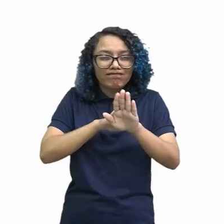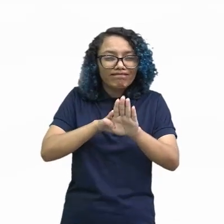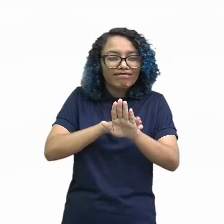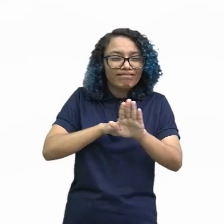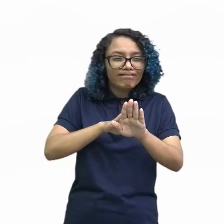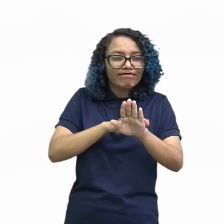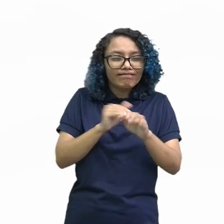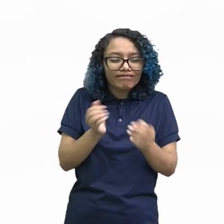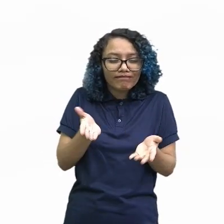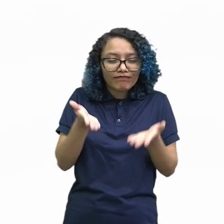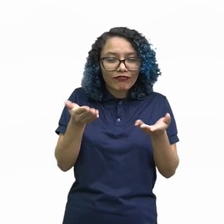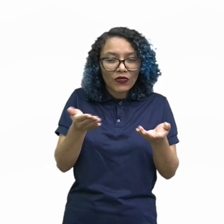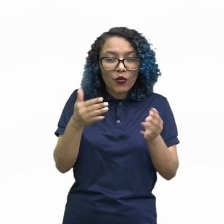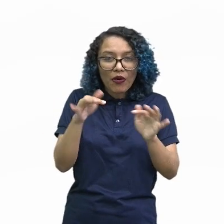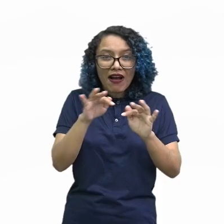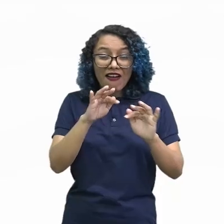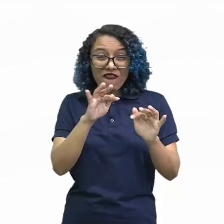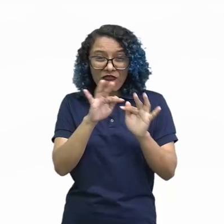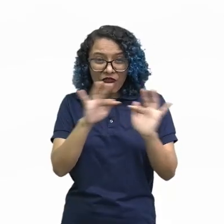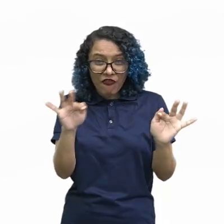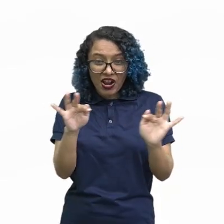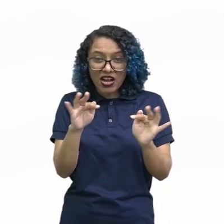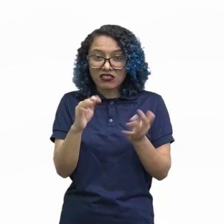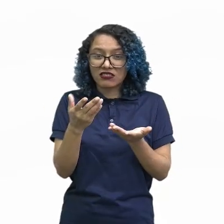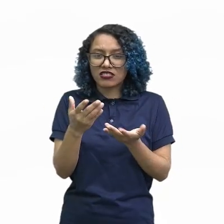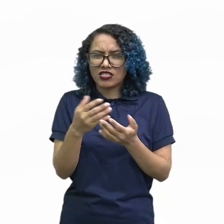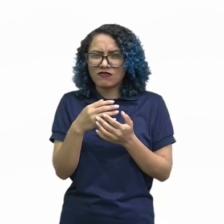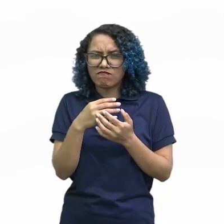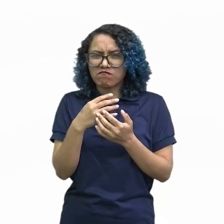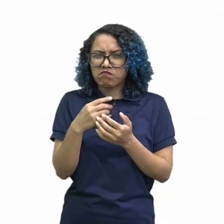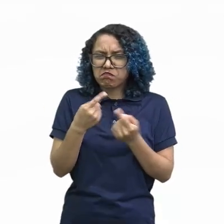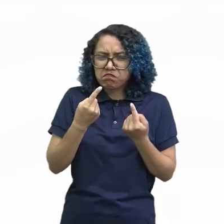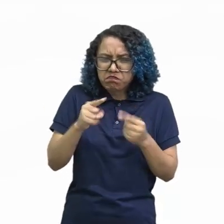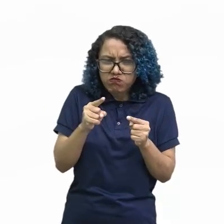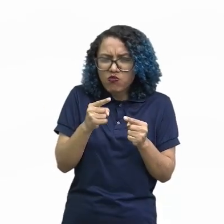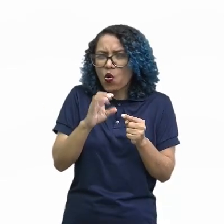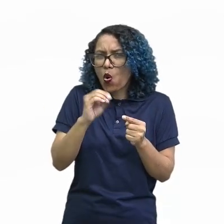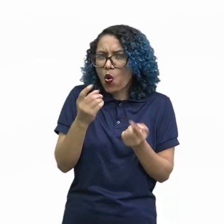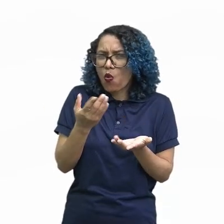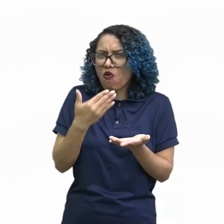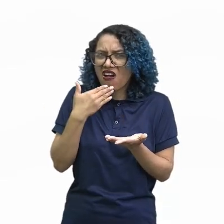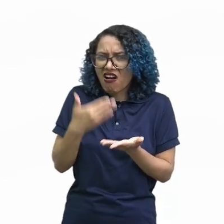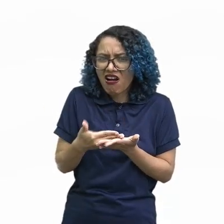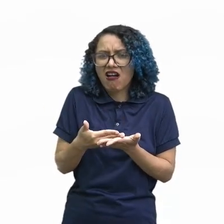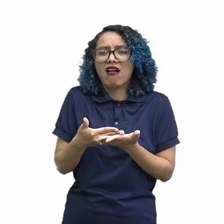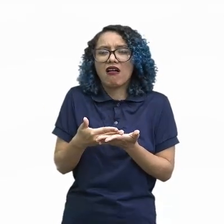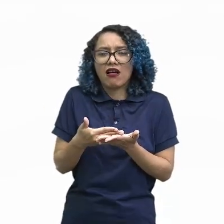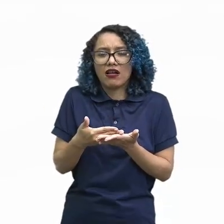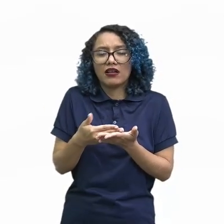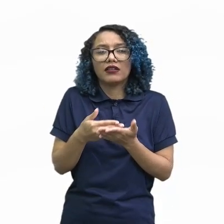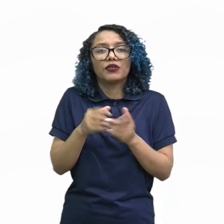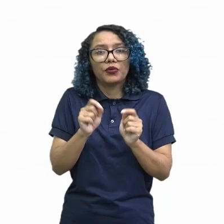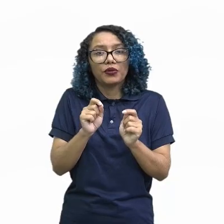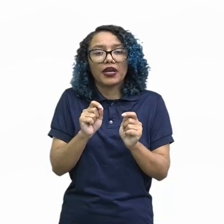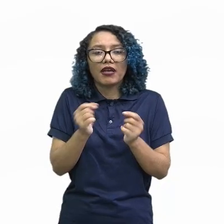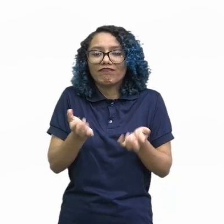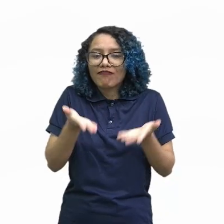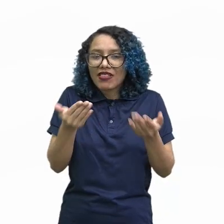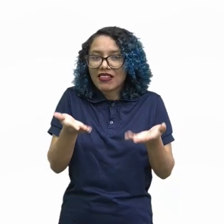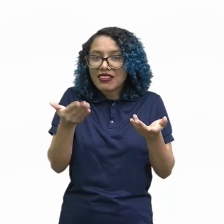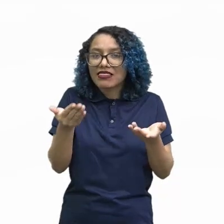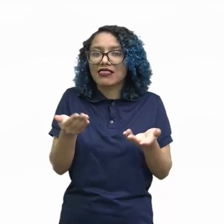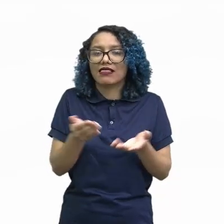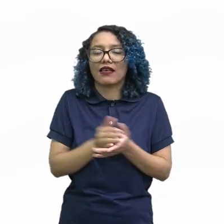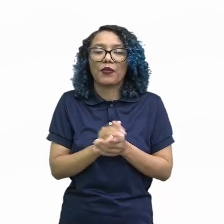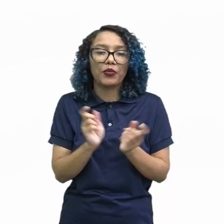mensagem grosseira ou chocante. Exemplos, olha aí. Perceba que quando você, voltando aqui